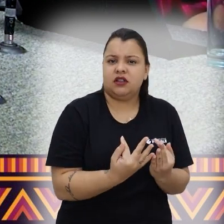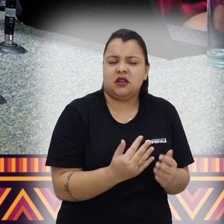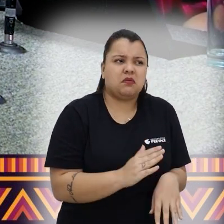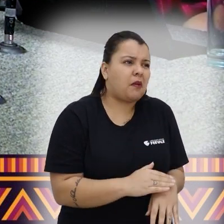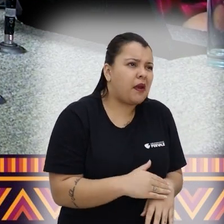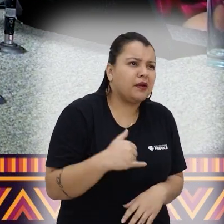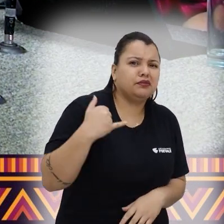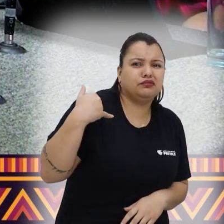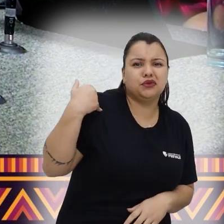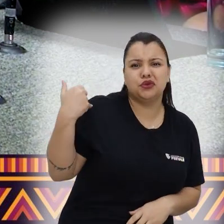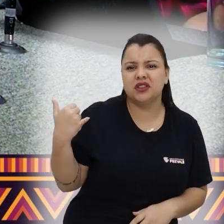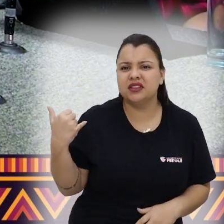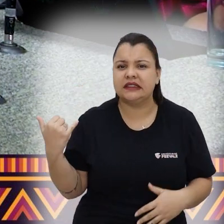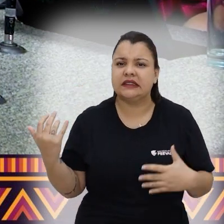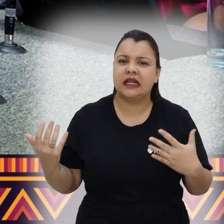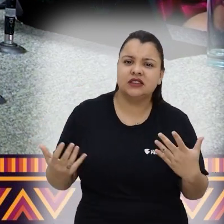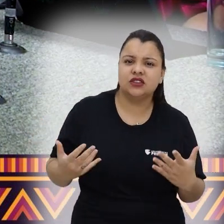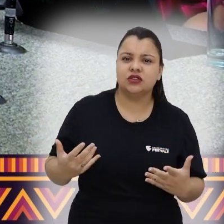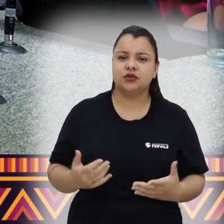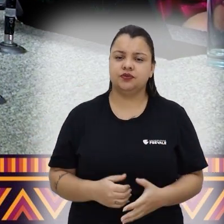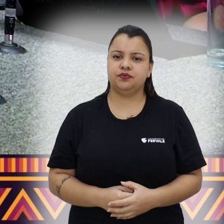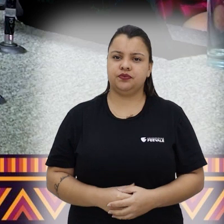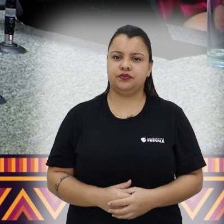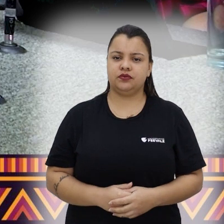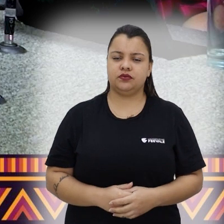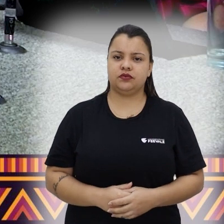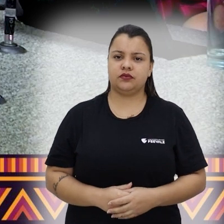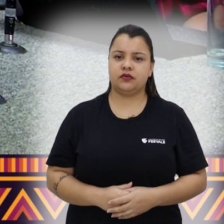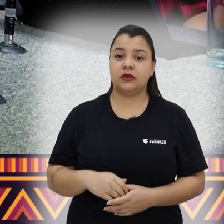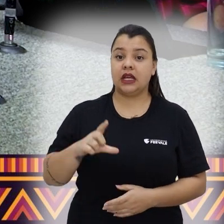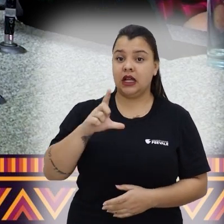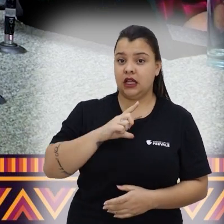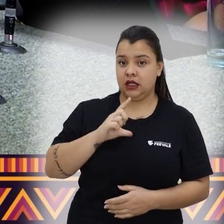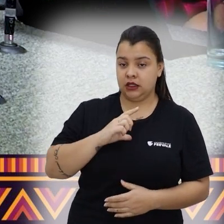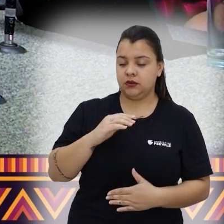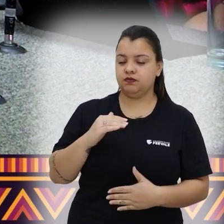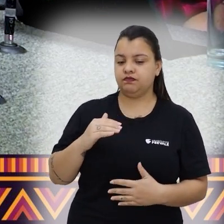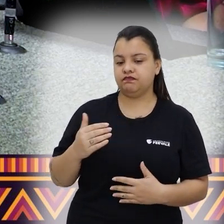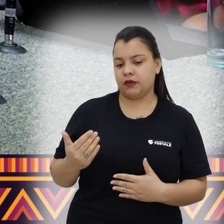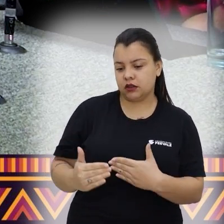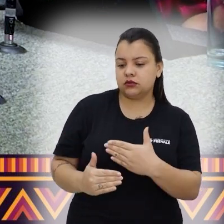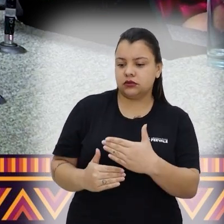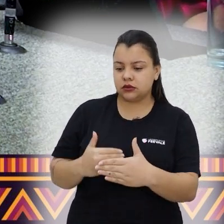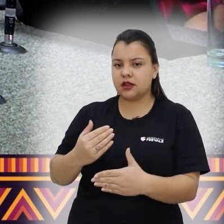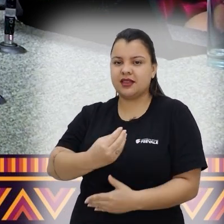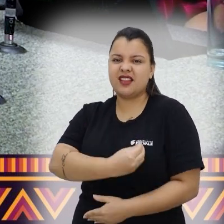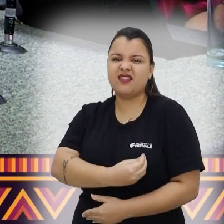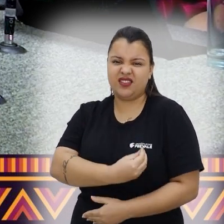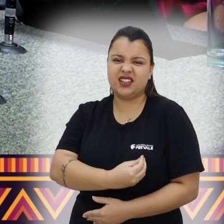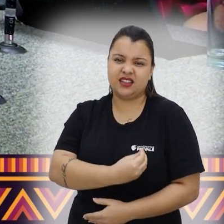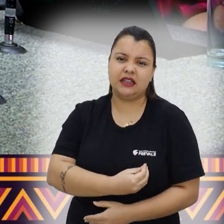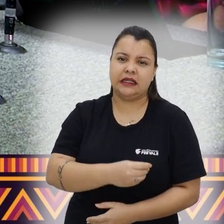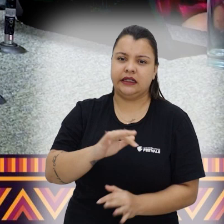idade isso começou a... Tem uma coisa da tradição das famílias